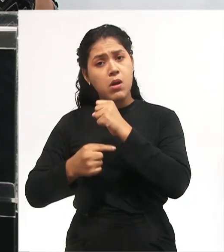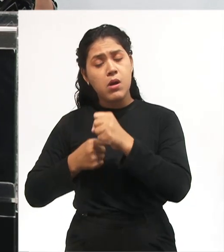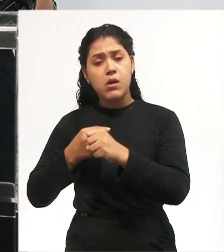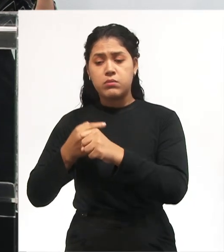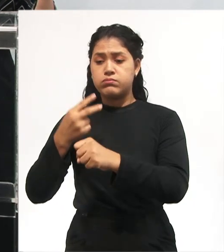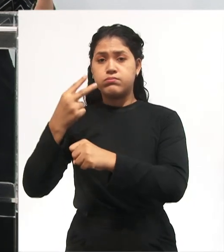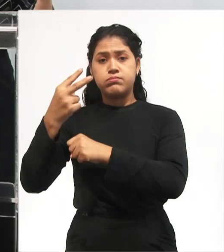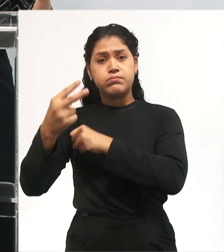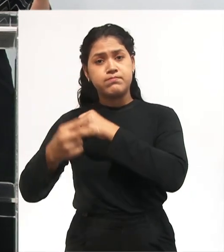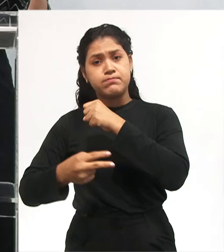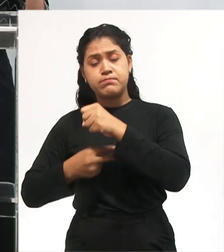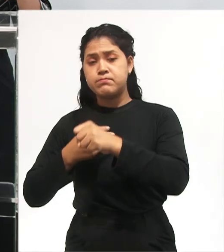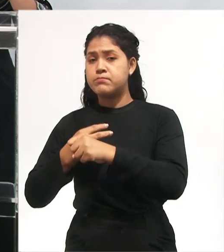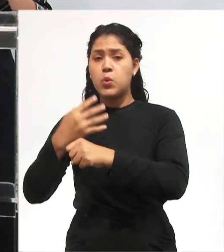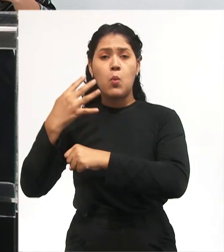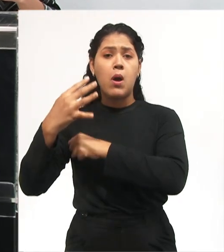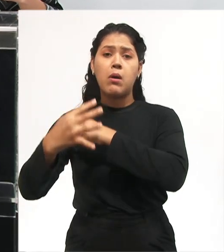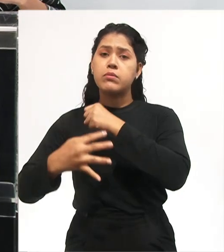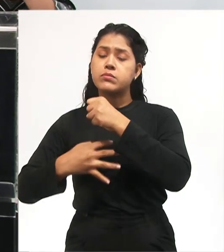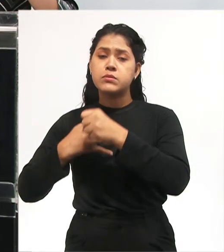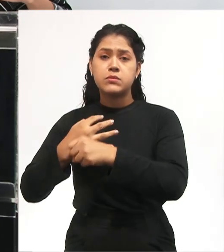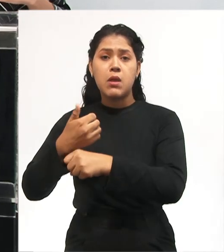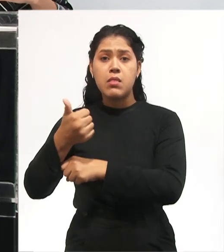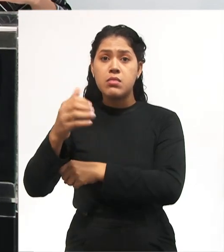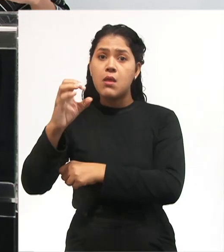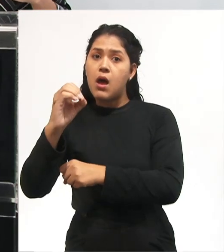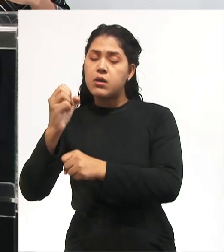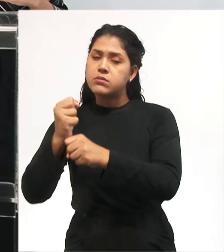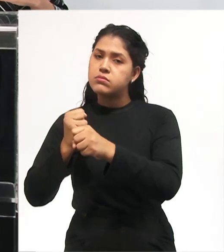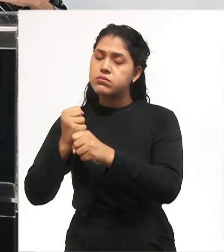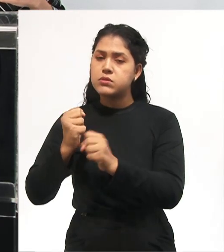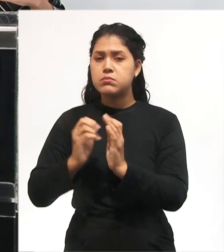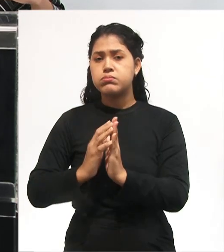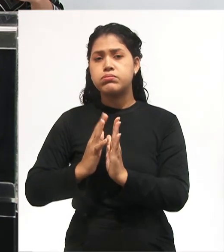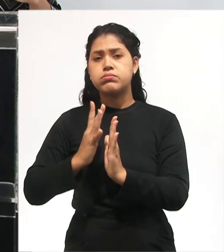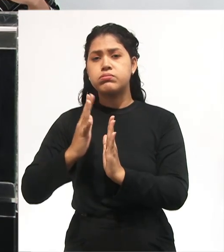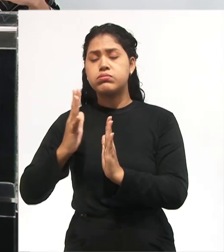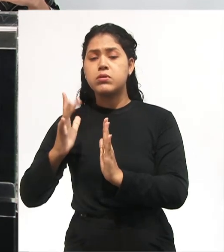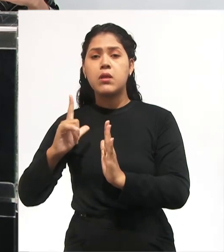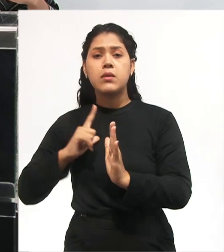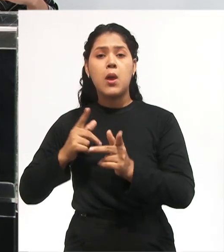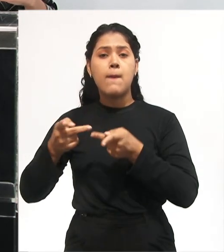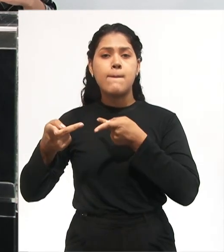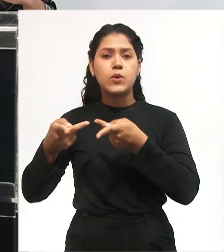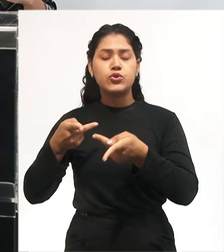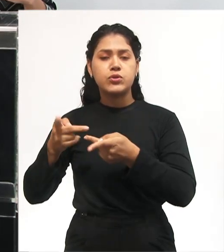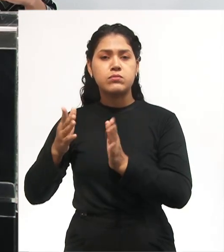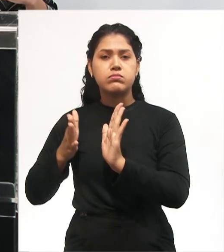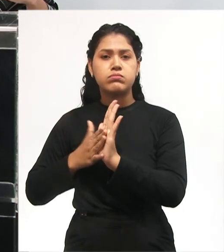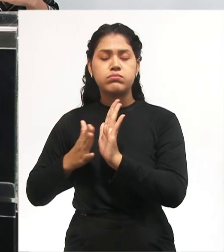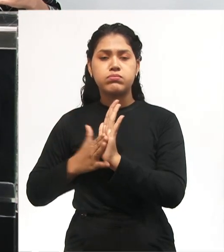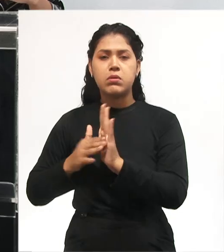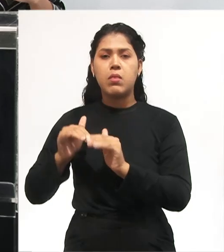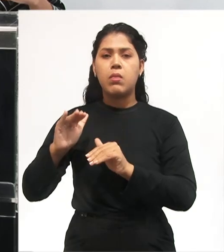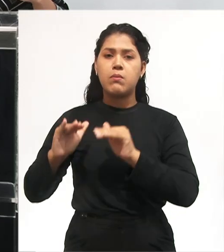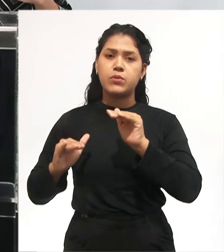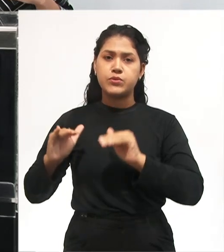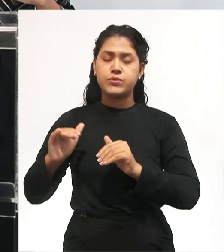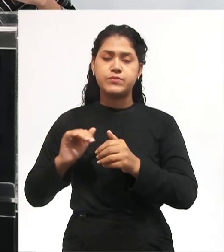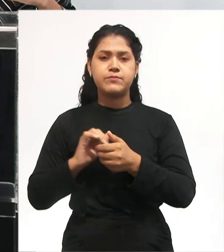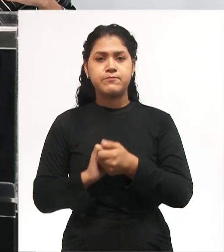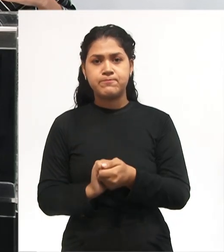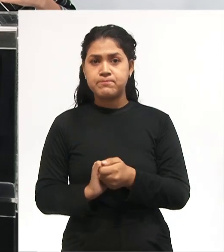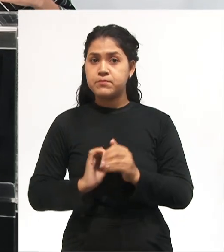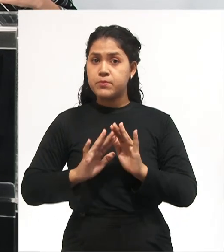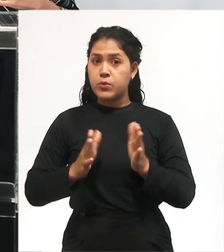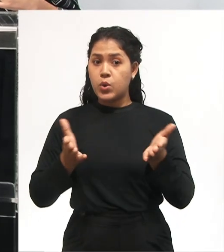4 anos, 10 anos, dependendo do processo ou do planejamento estratégico da organização. Vamos conhecer